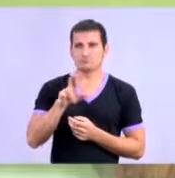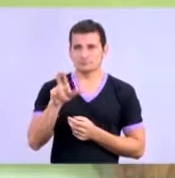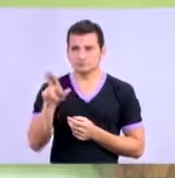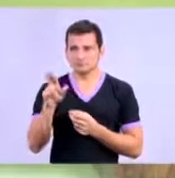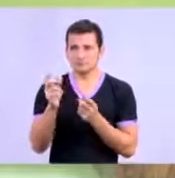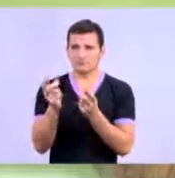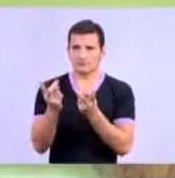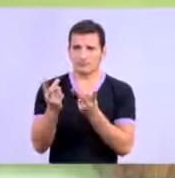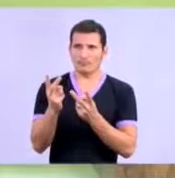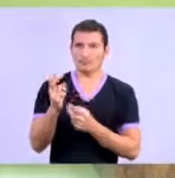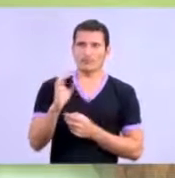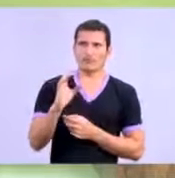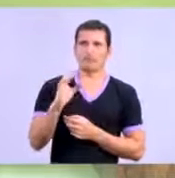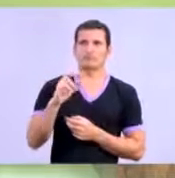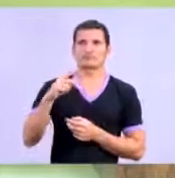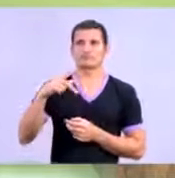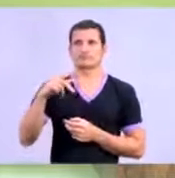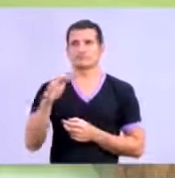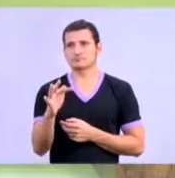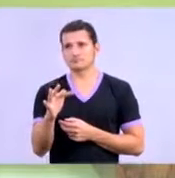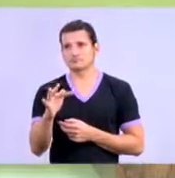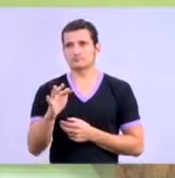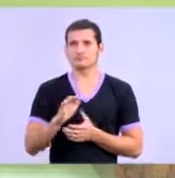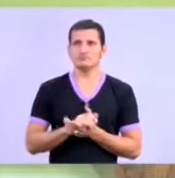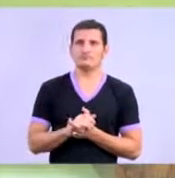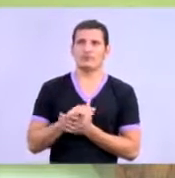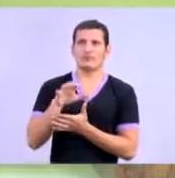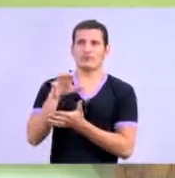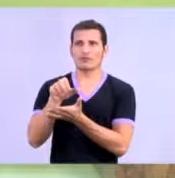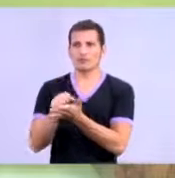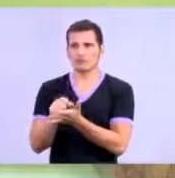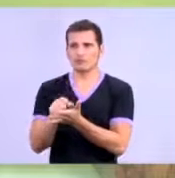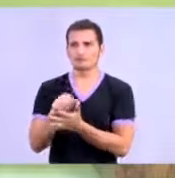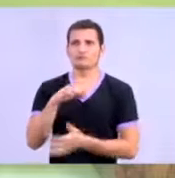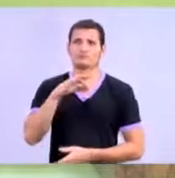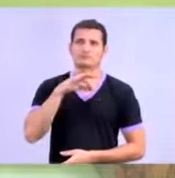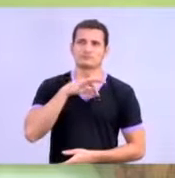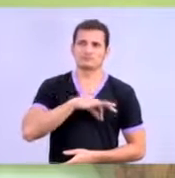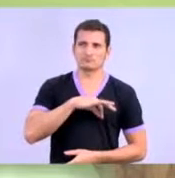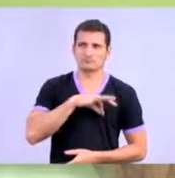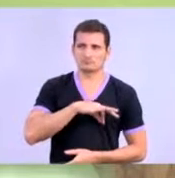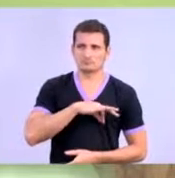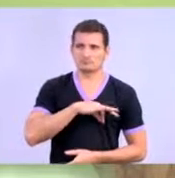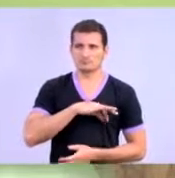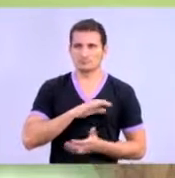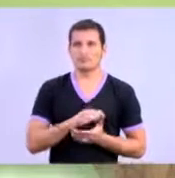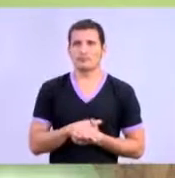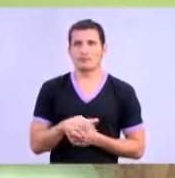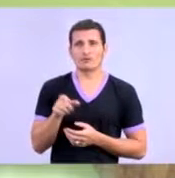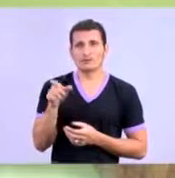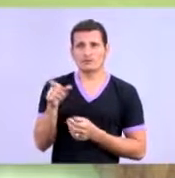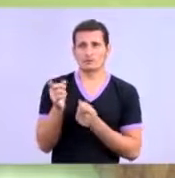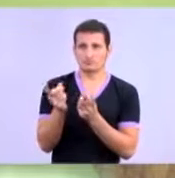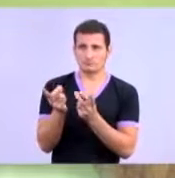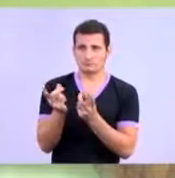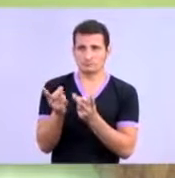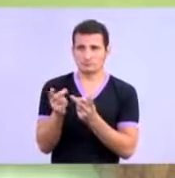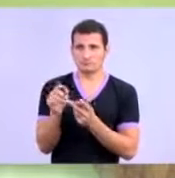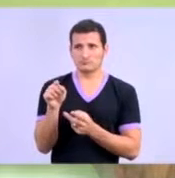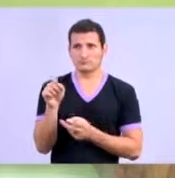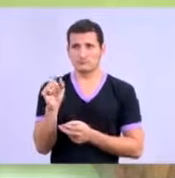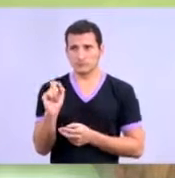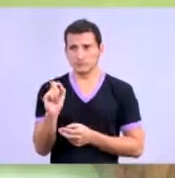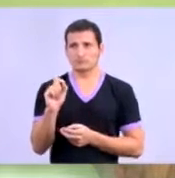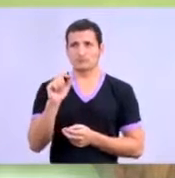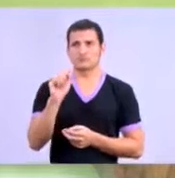vendedor, pode ter uma matrícula, um CPF, um salário. Aí, o que o vendedor vende é uma ação